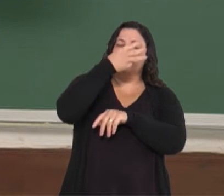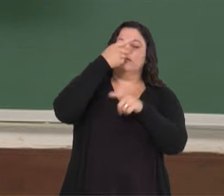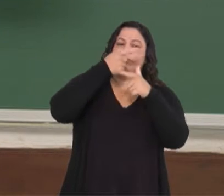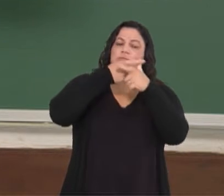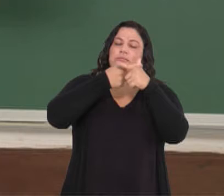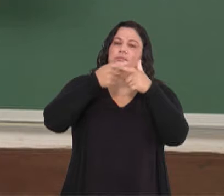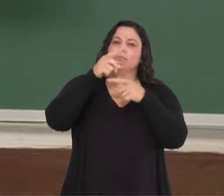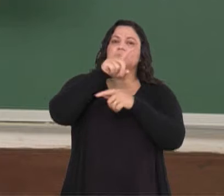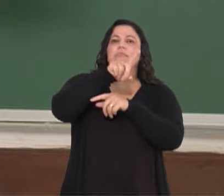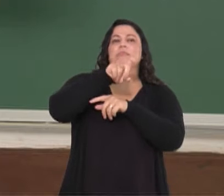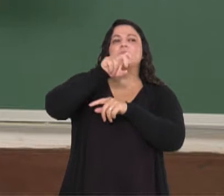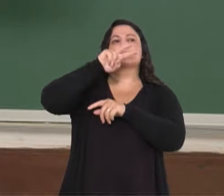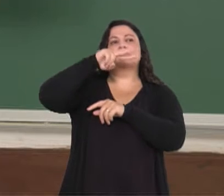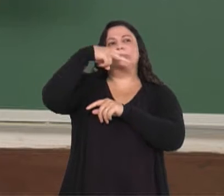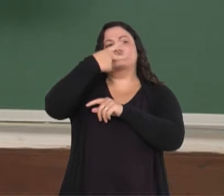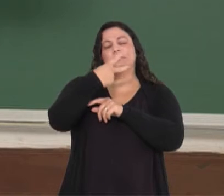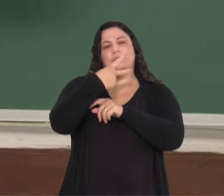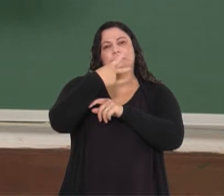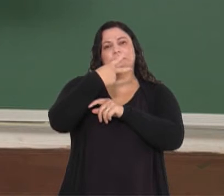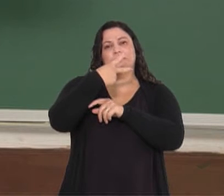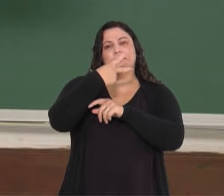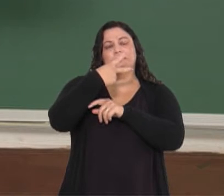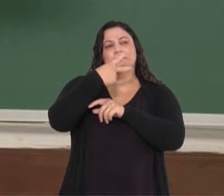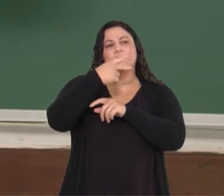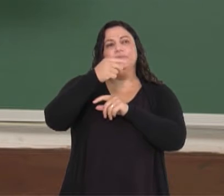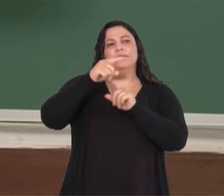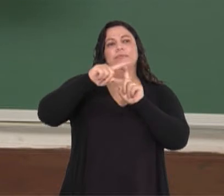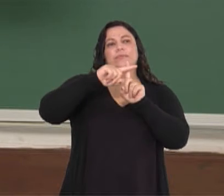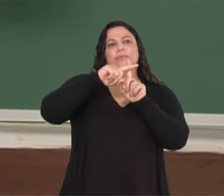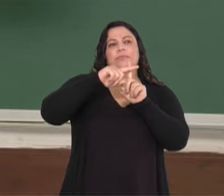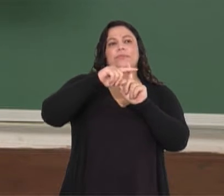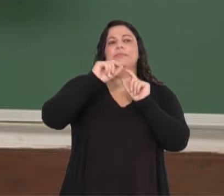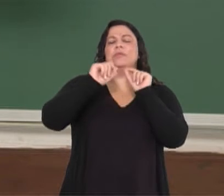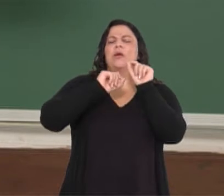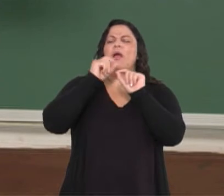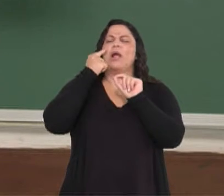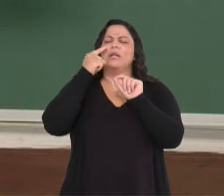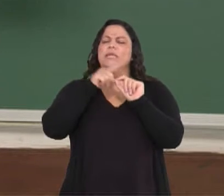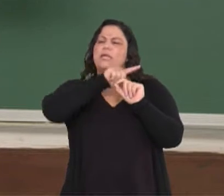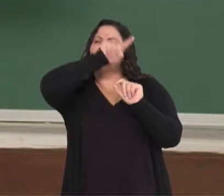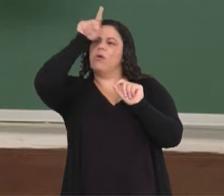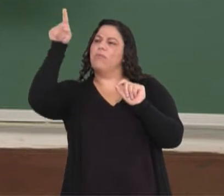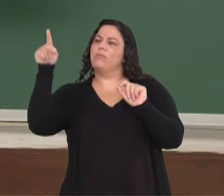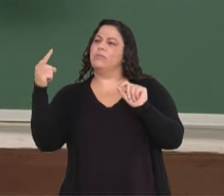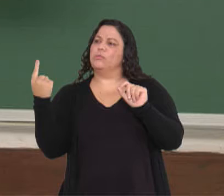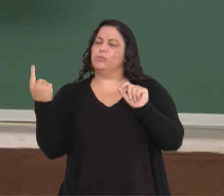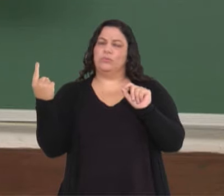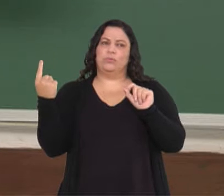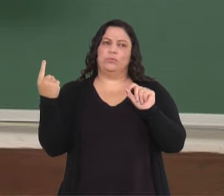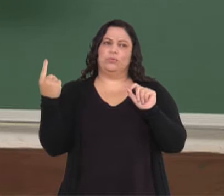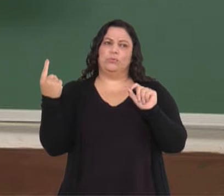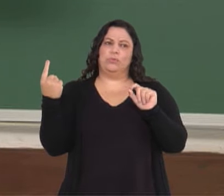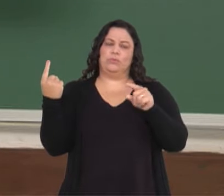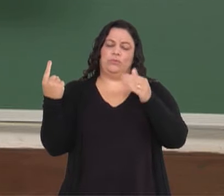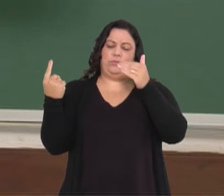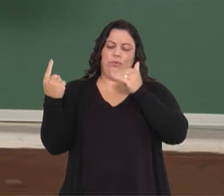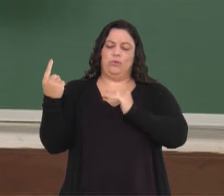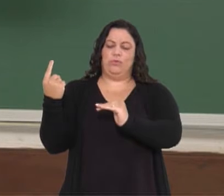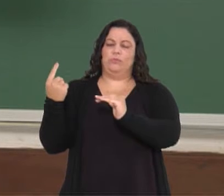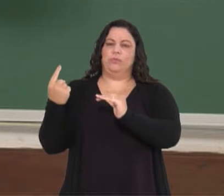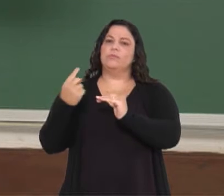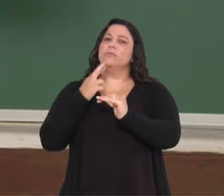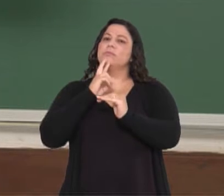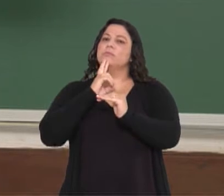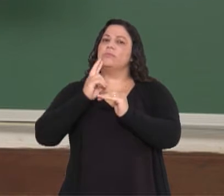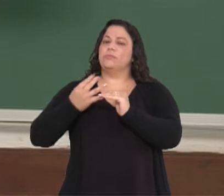Bom, 4 é coeficiente daqui. Aqui o coeficiente é 1. Logo, 4 dividido por 1, 4.